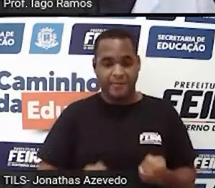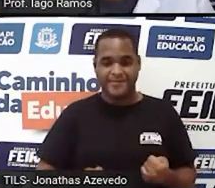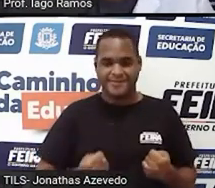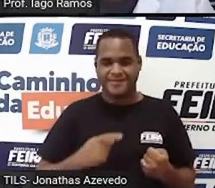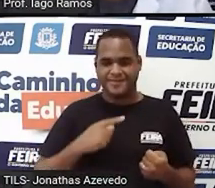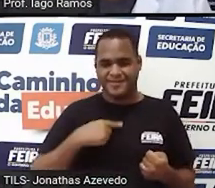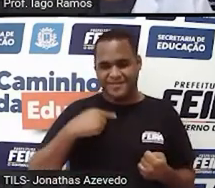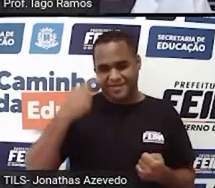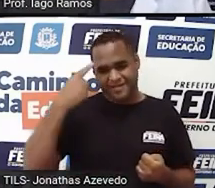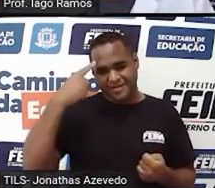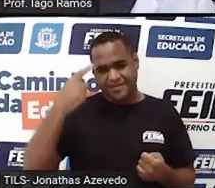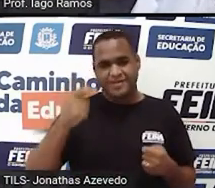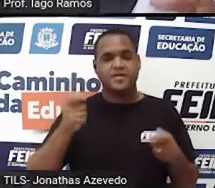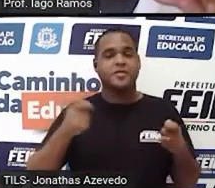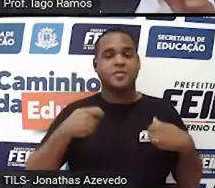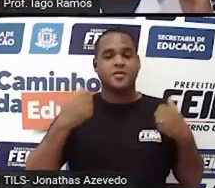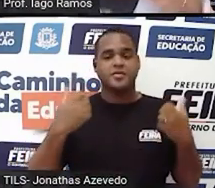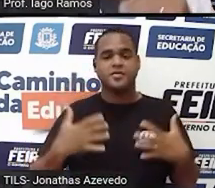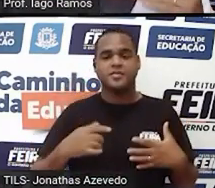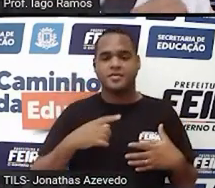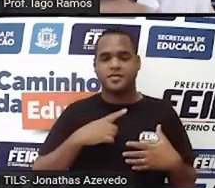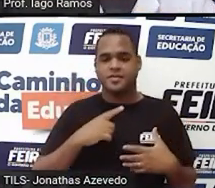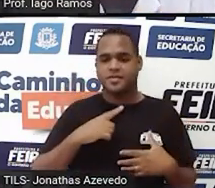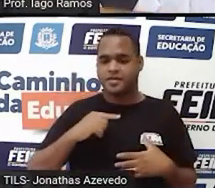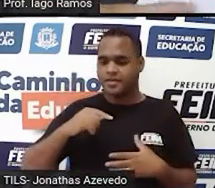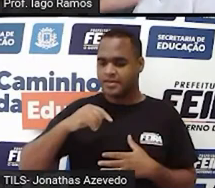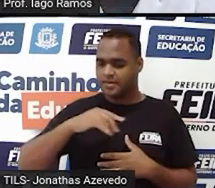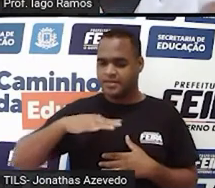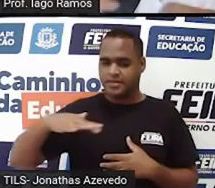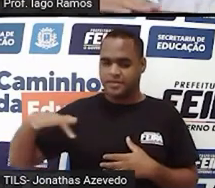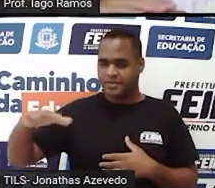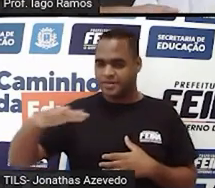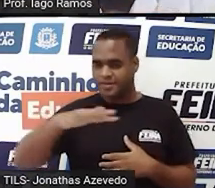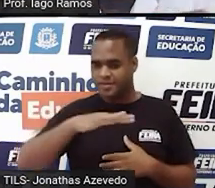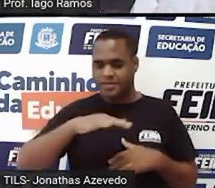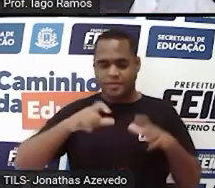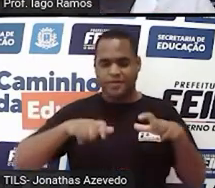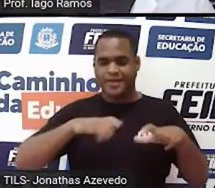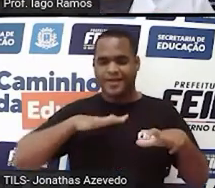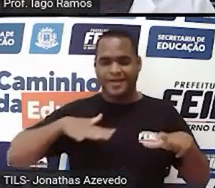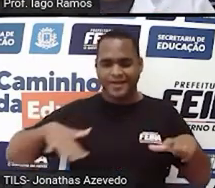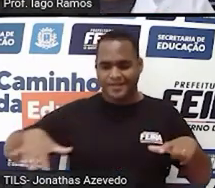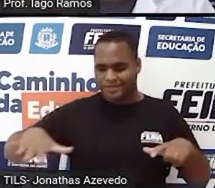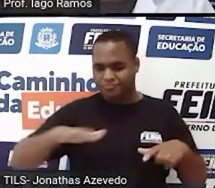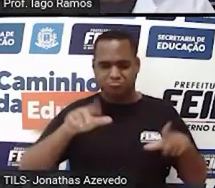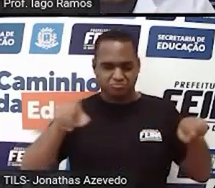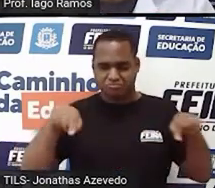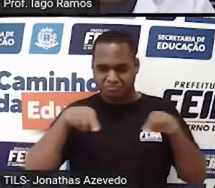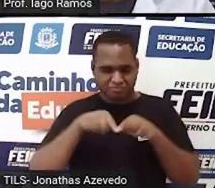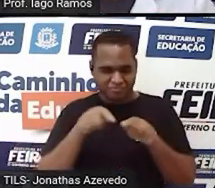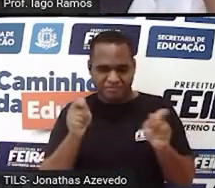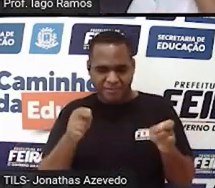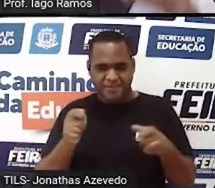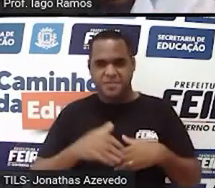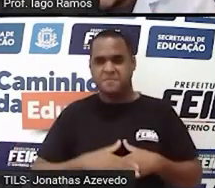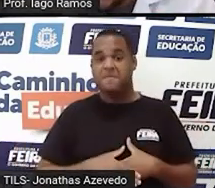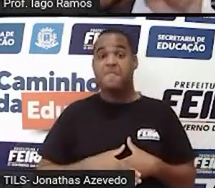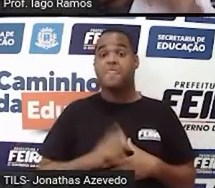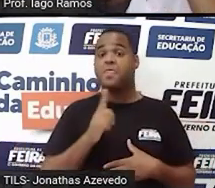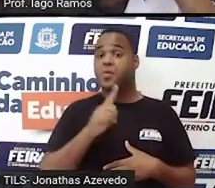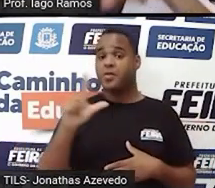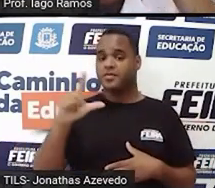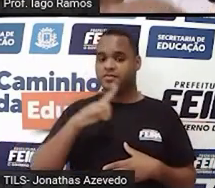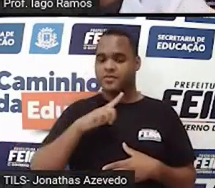O que a gente costuma chamar de peso superfície que tem a ver com a área a área de um terreno né e